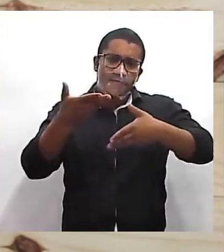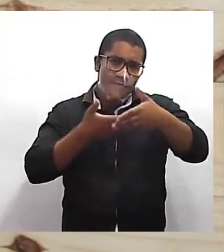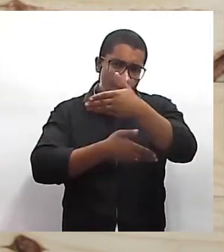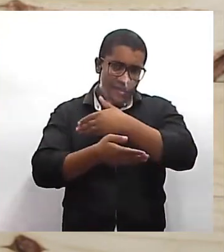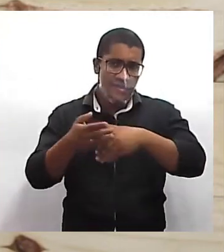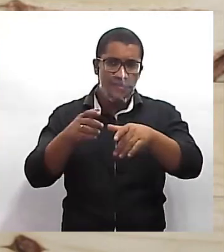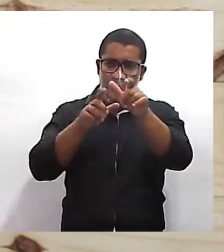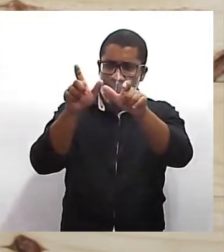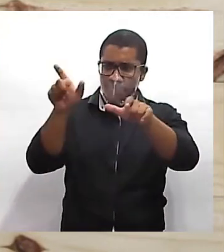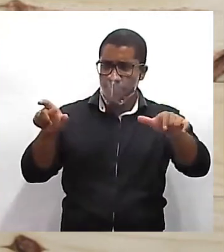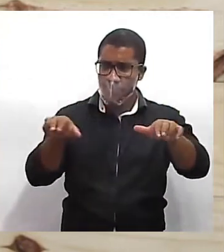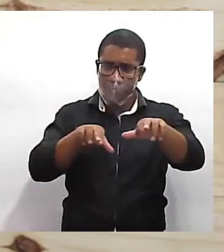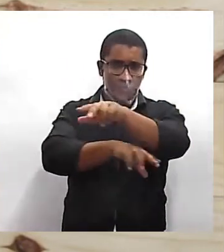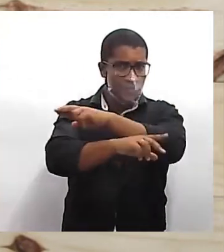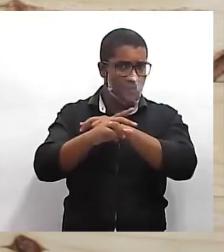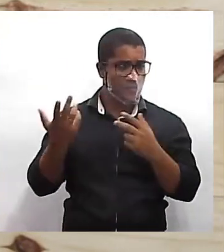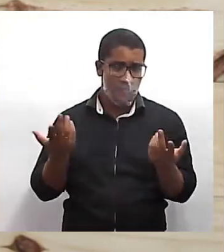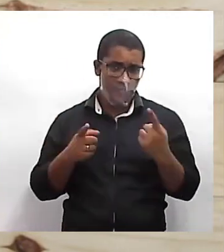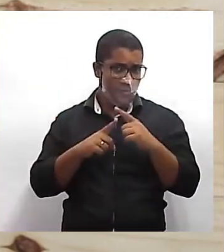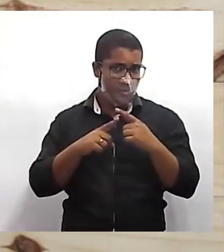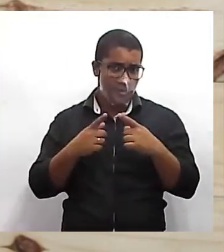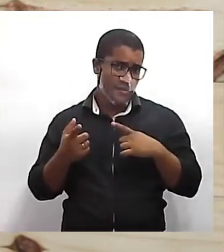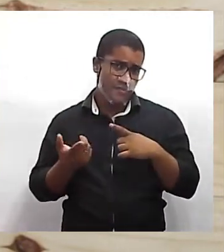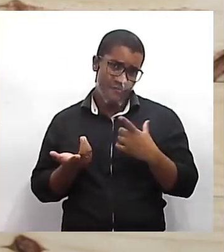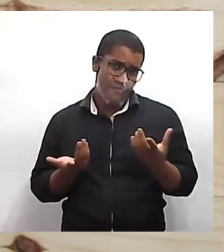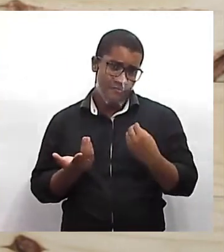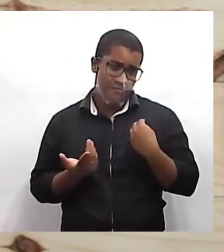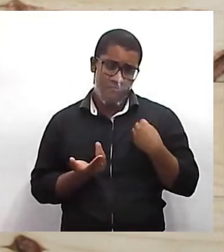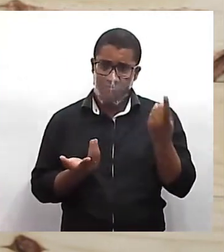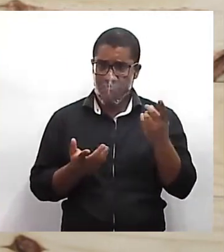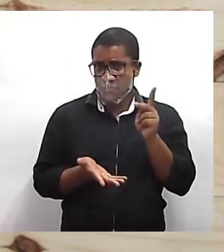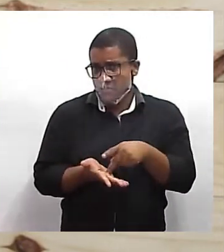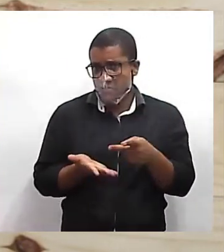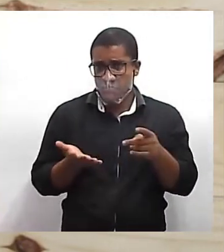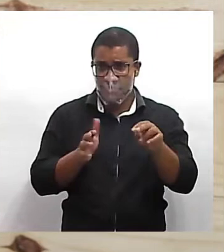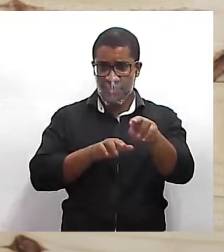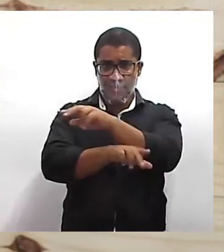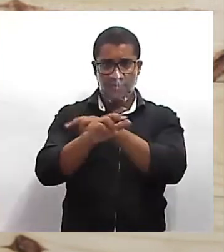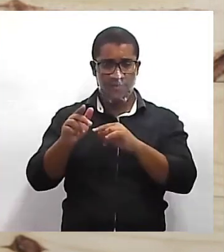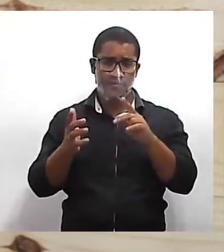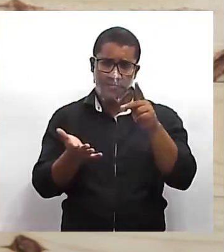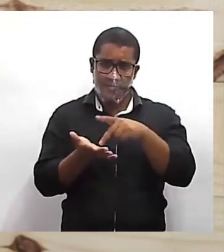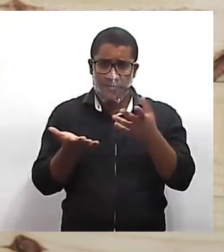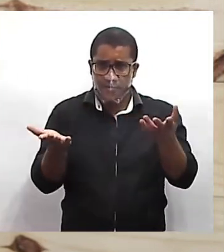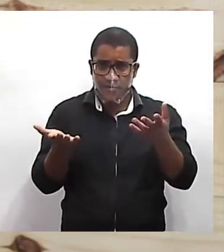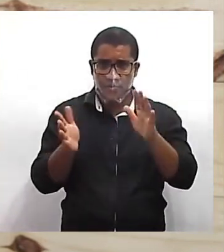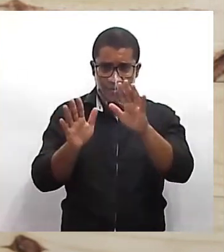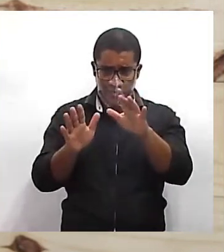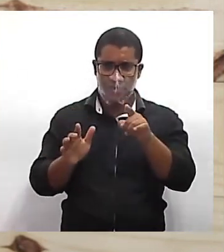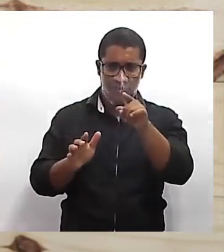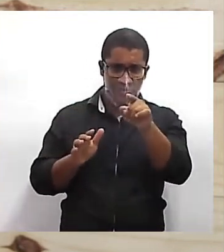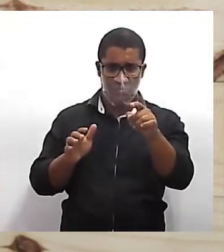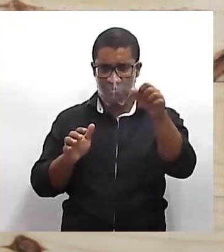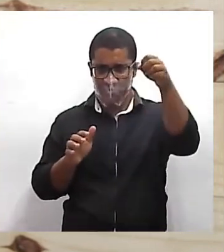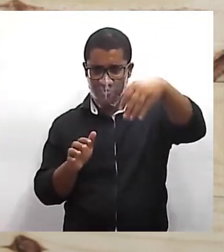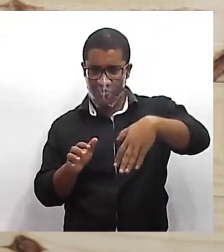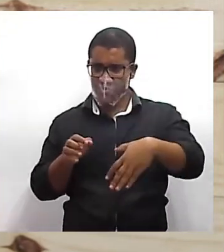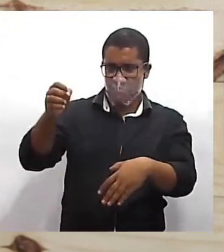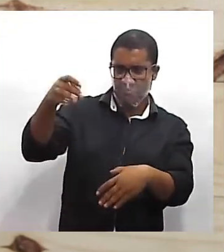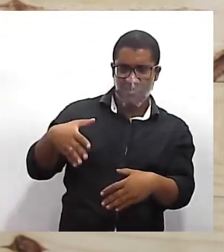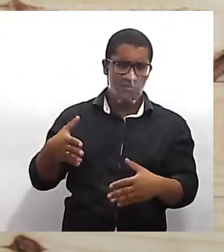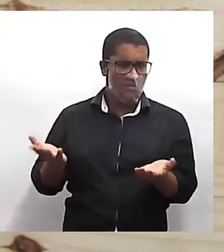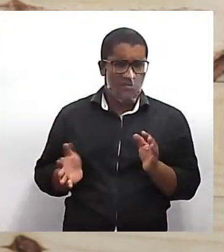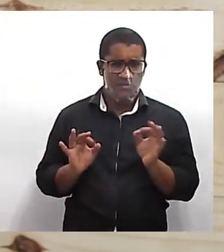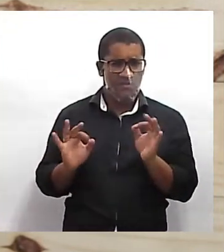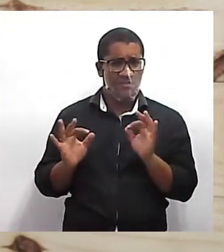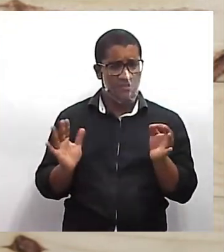diferente. Que as diferenças estão postas, elas existem, são a realidade. Mas isso não desqualifica ninguém diante de ninguém. Então é muito